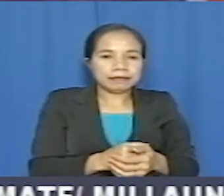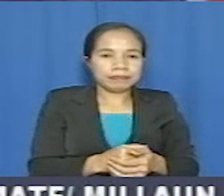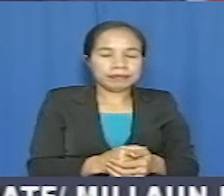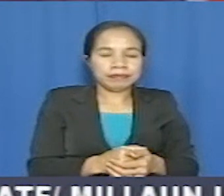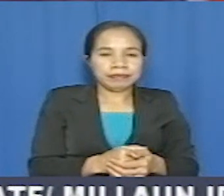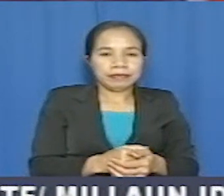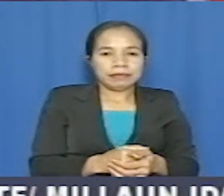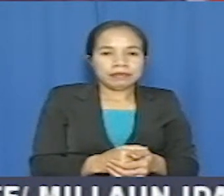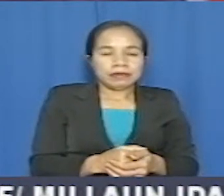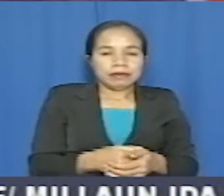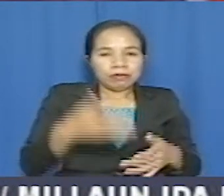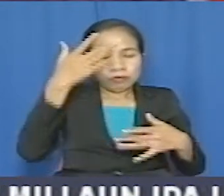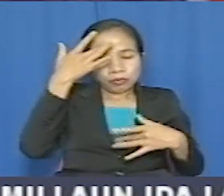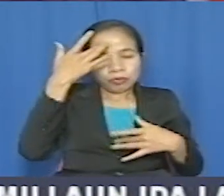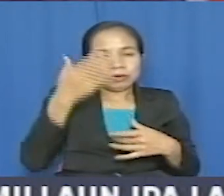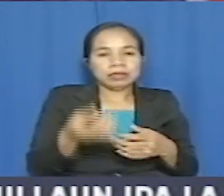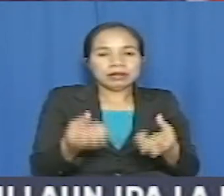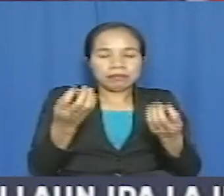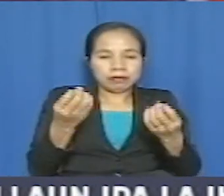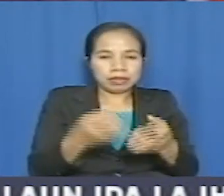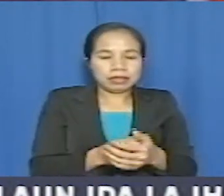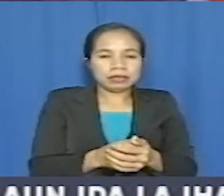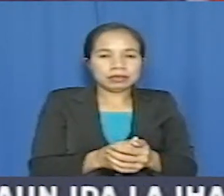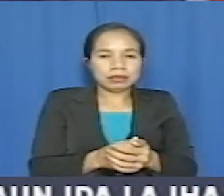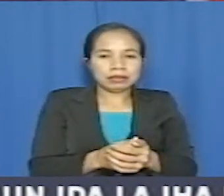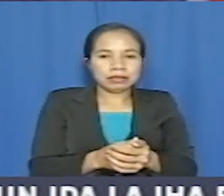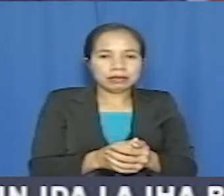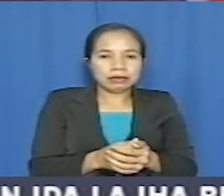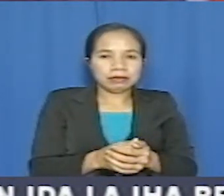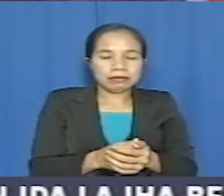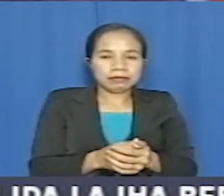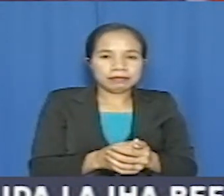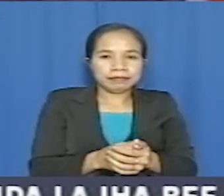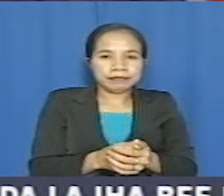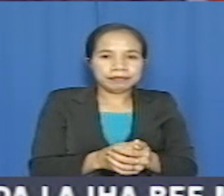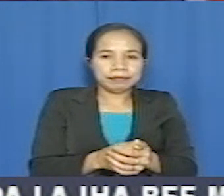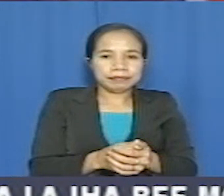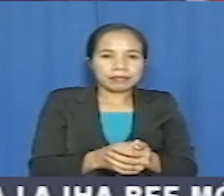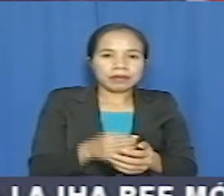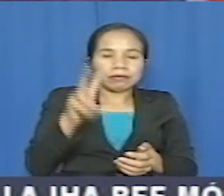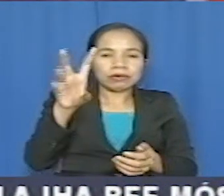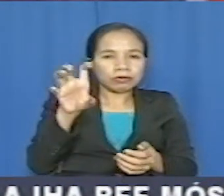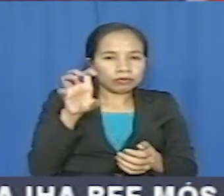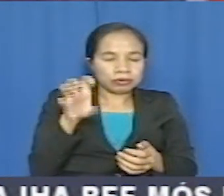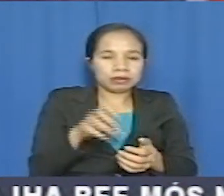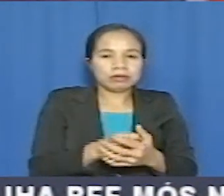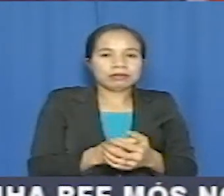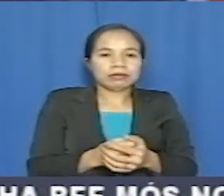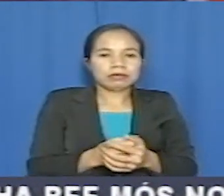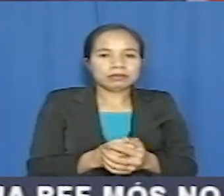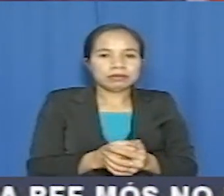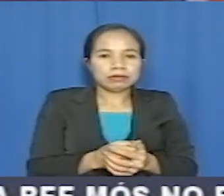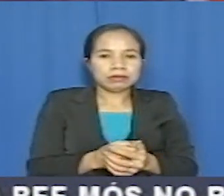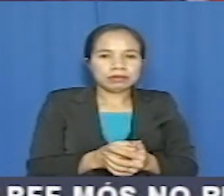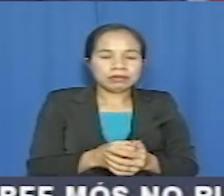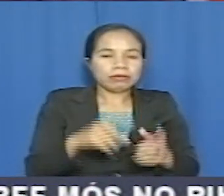Ini memang ada 200 kasus sana. Ini memang itu nunggu hetan ke 200